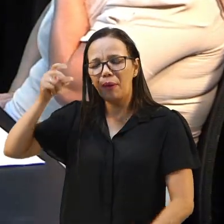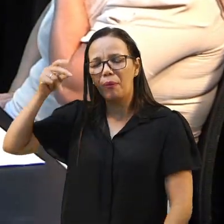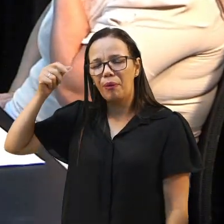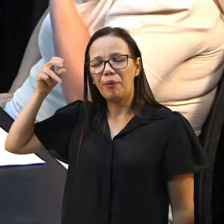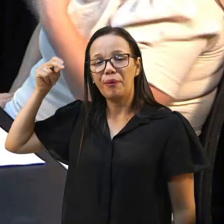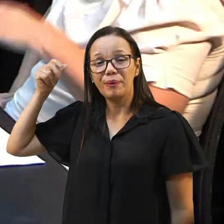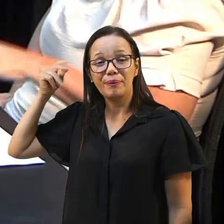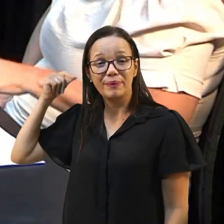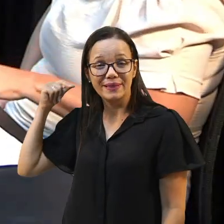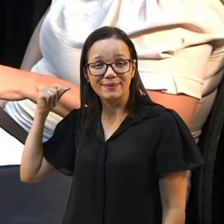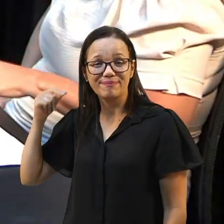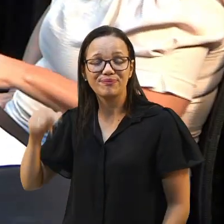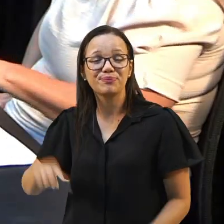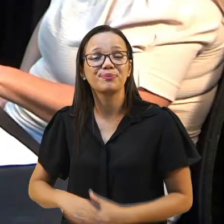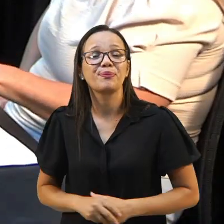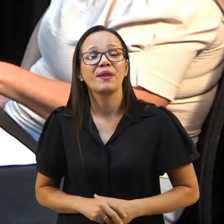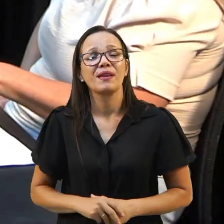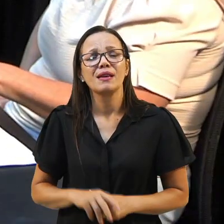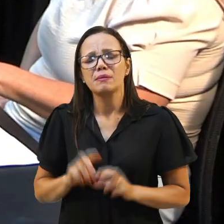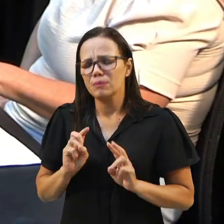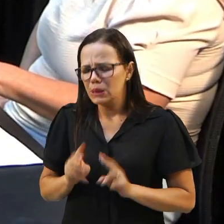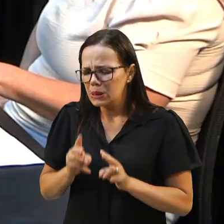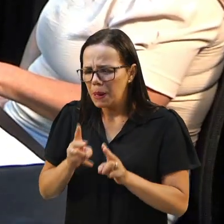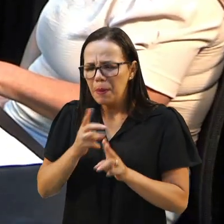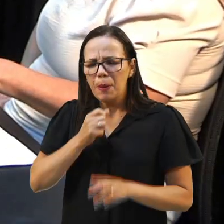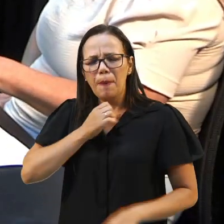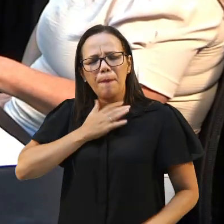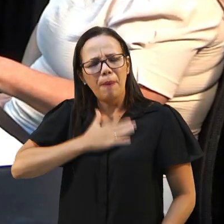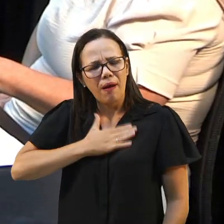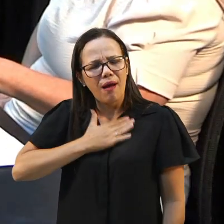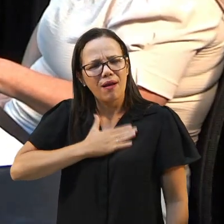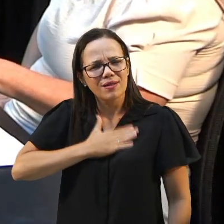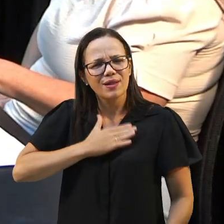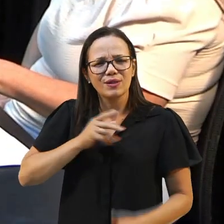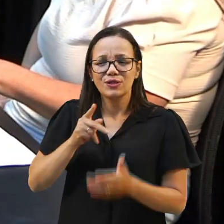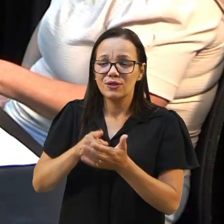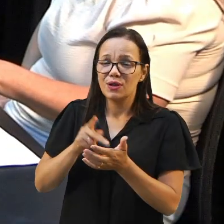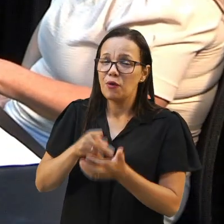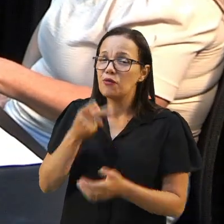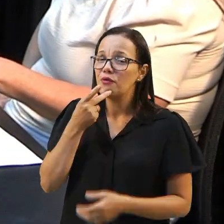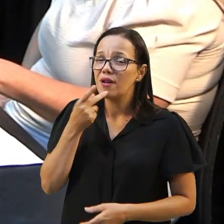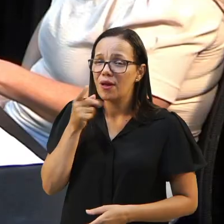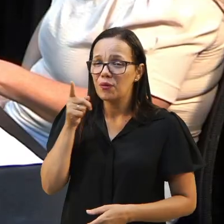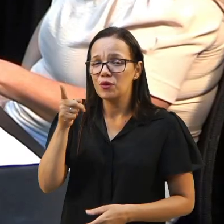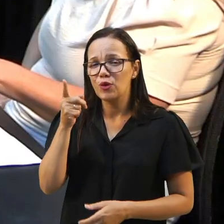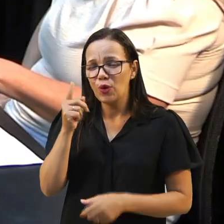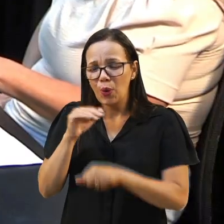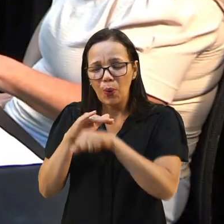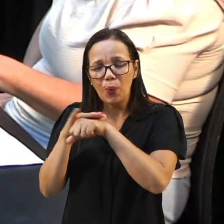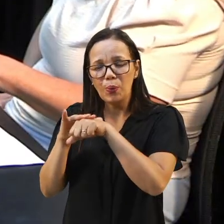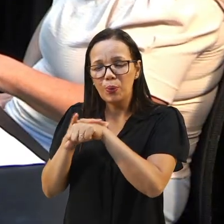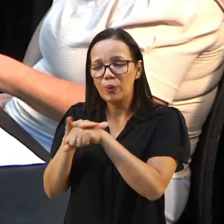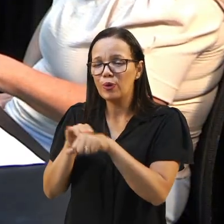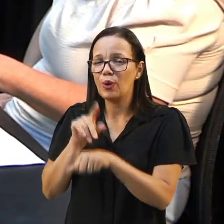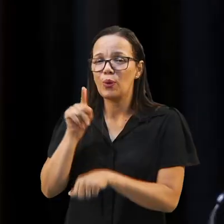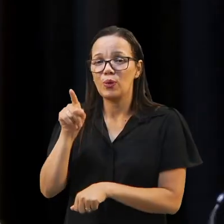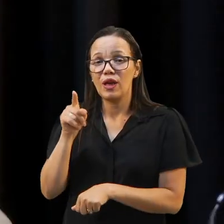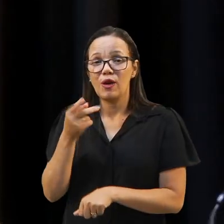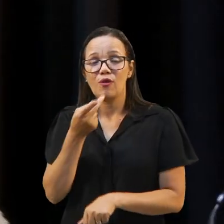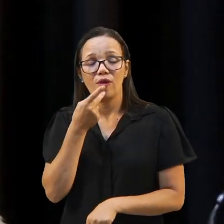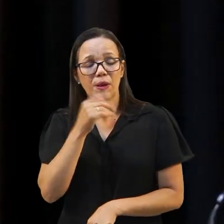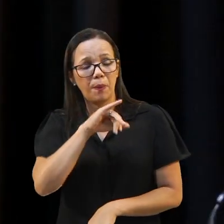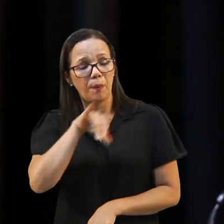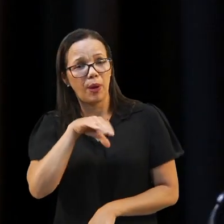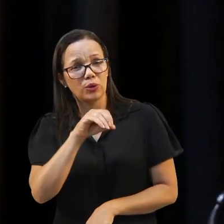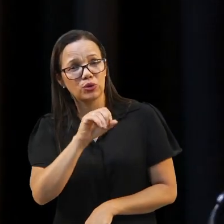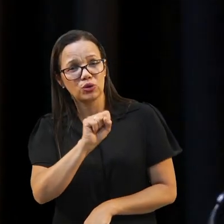antigas, é sempre um grande prazer falar com o senhor, porque, como eu disse aqui para a Josi,